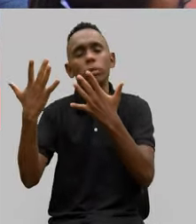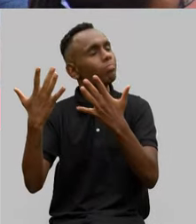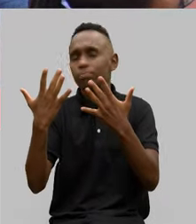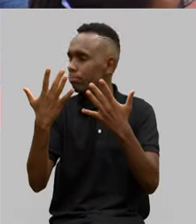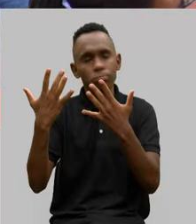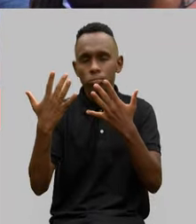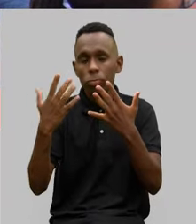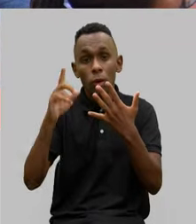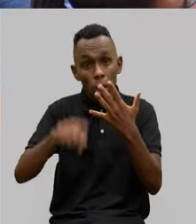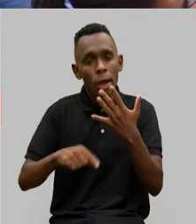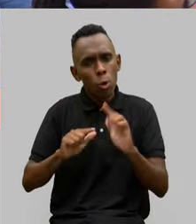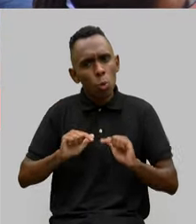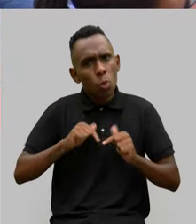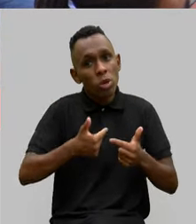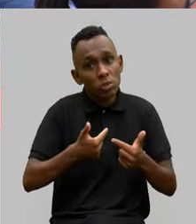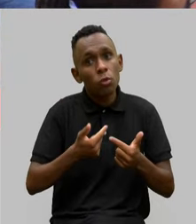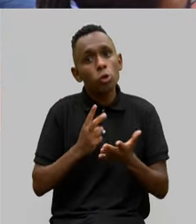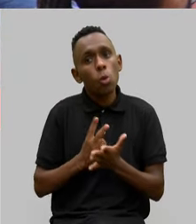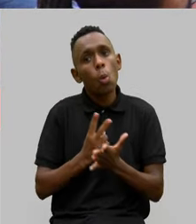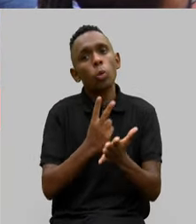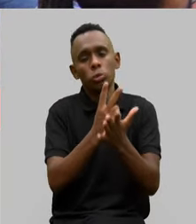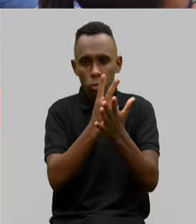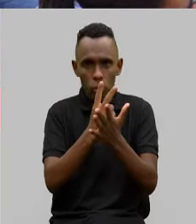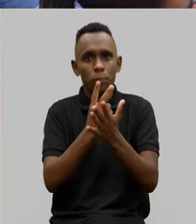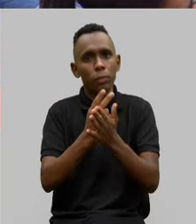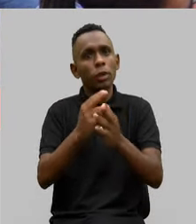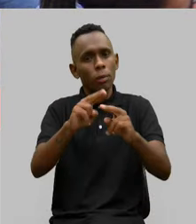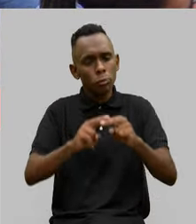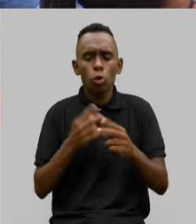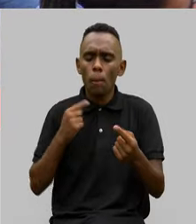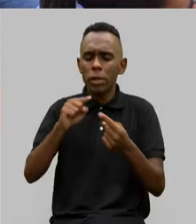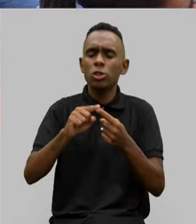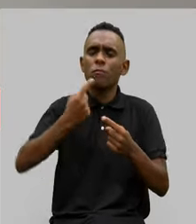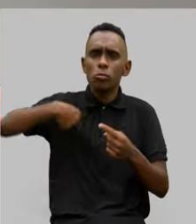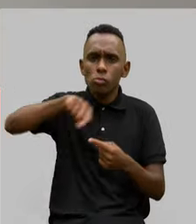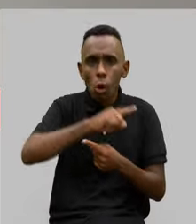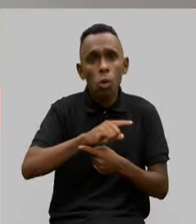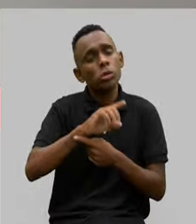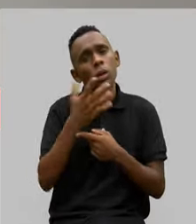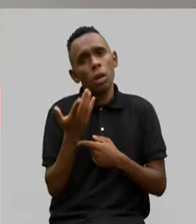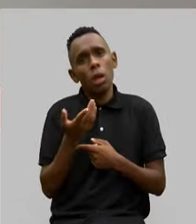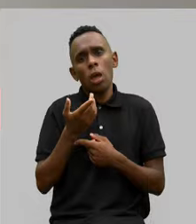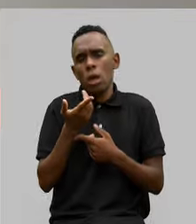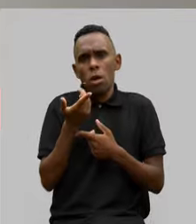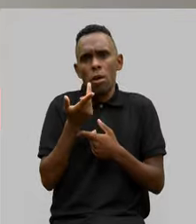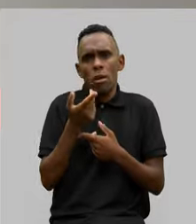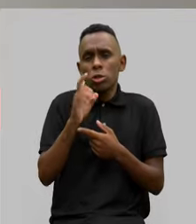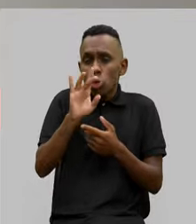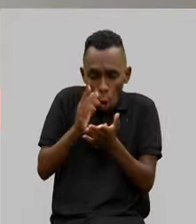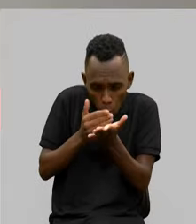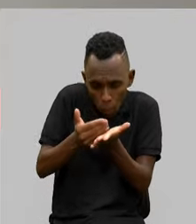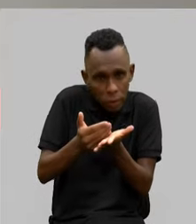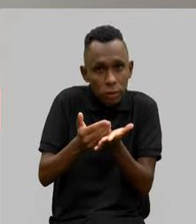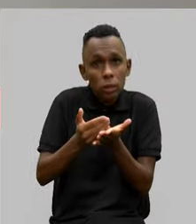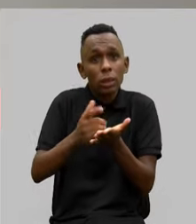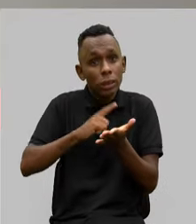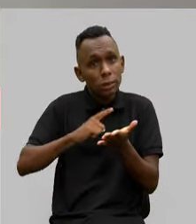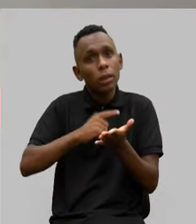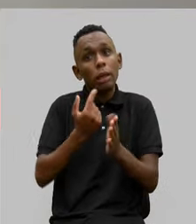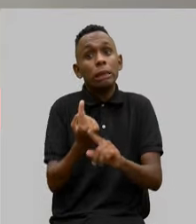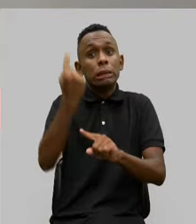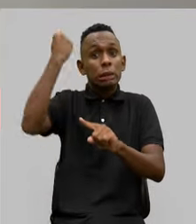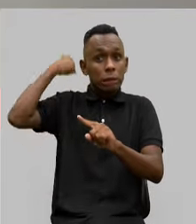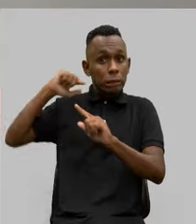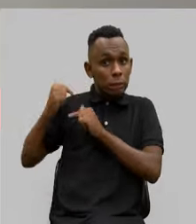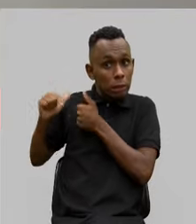a gente tá tendo um esforço de dar continuidade foi isso que a gente disse olha é só o eu não vou dizer só o Começo porque tem muita gente que veio antes de